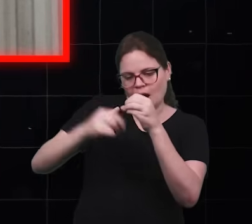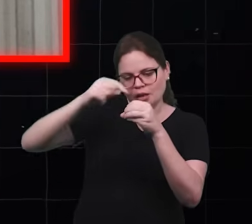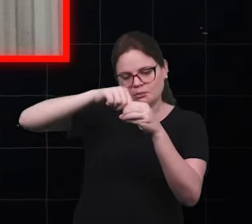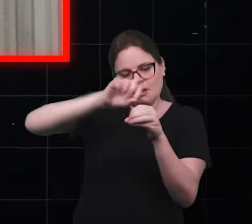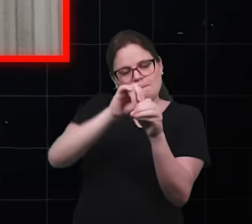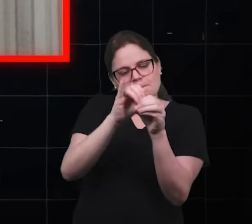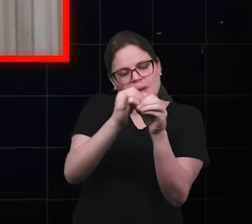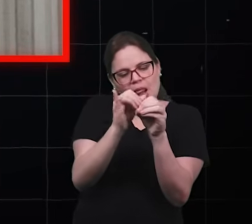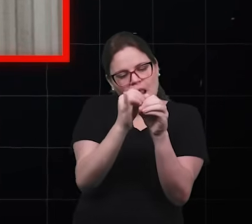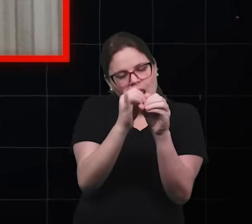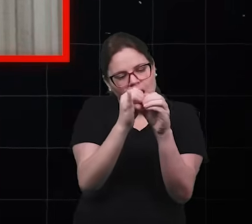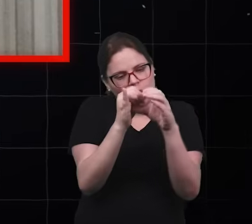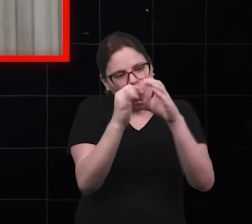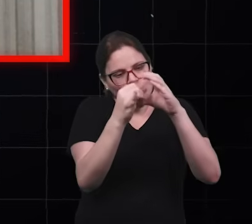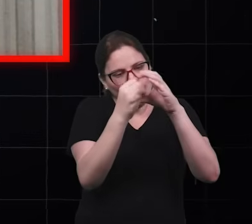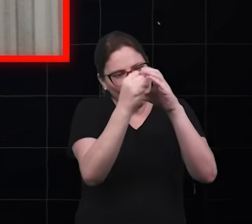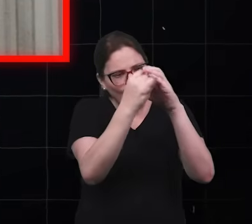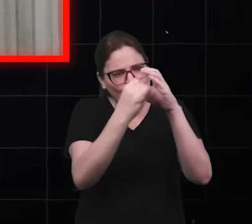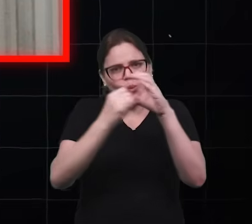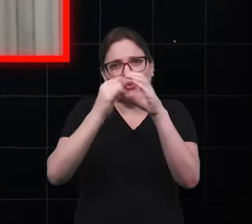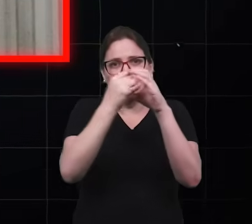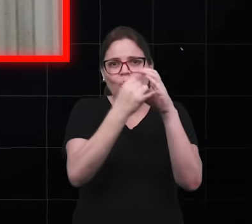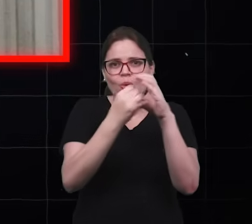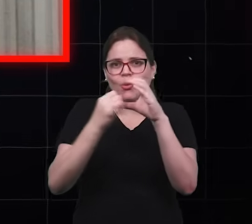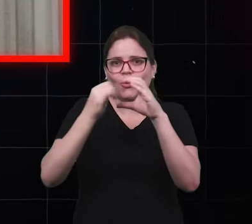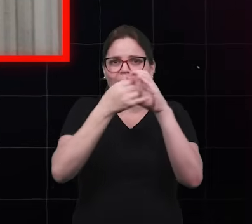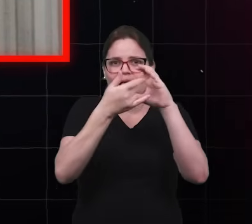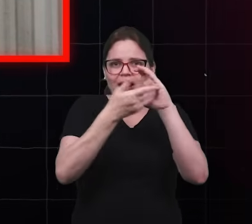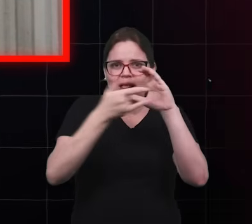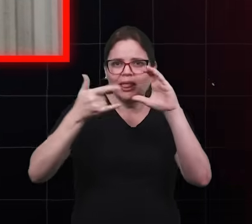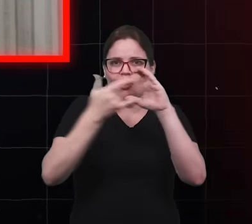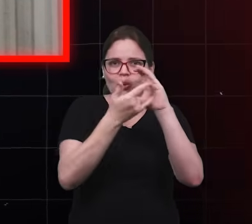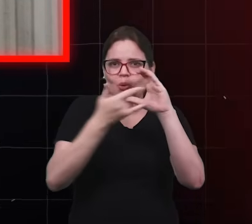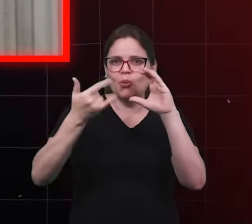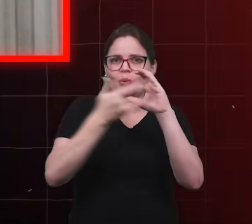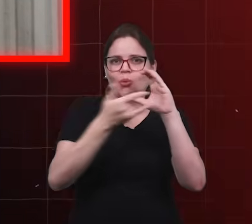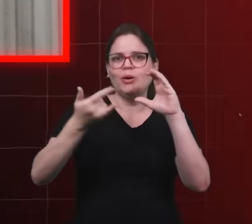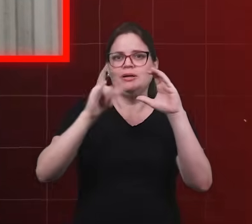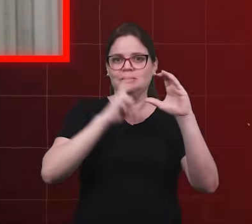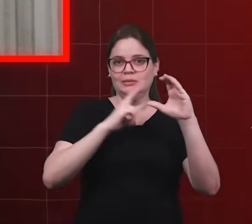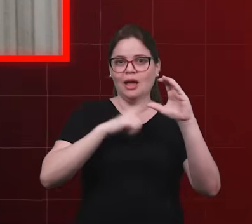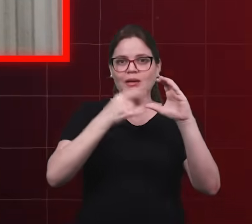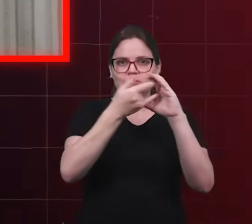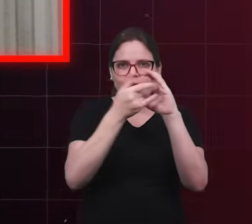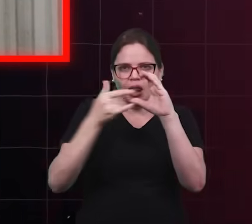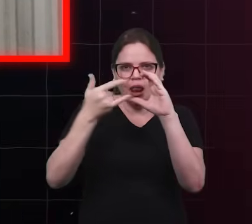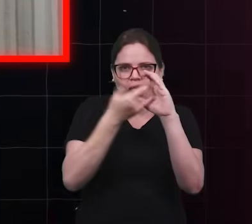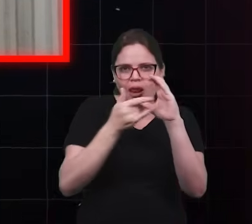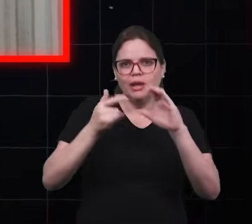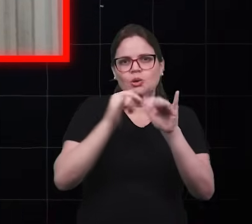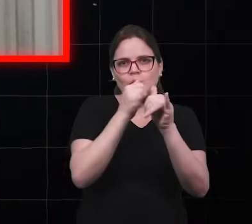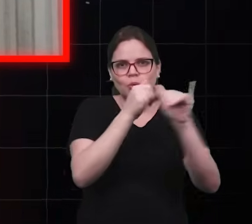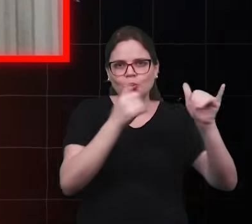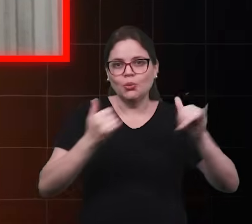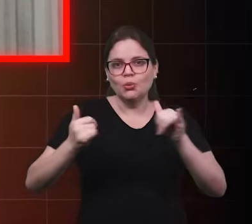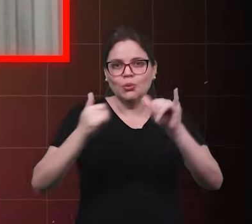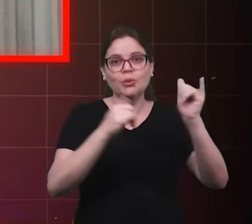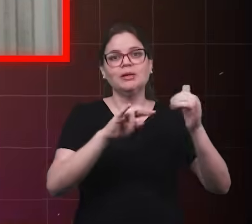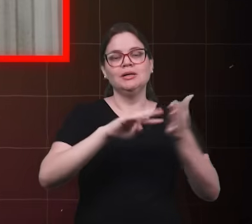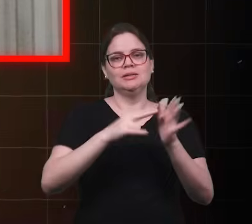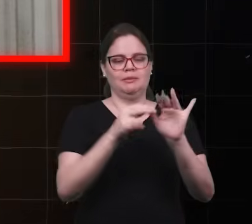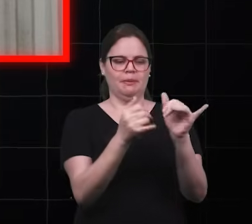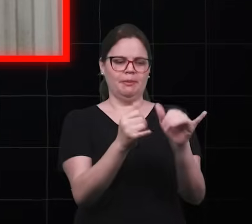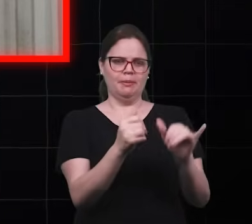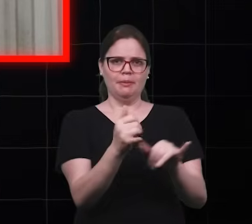frequências, por ser uma radiação eletromagnética. E nós dizemos que podemos ver uma